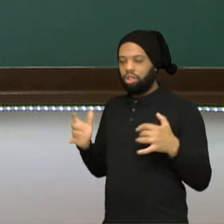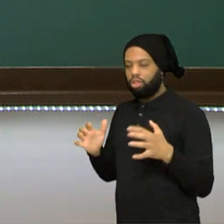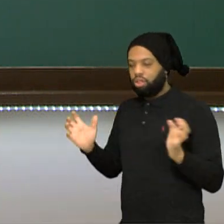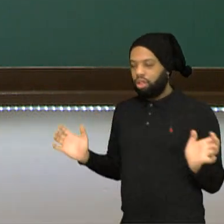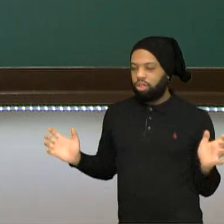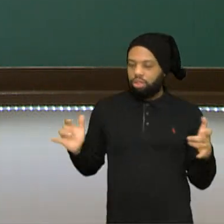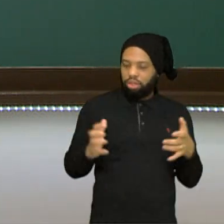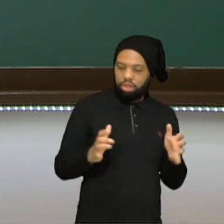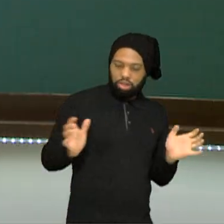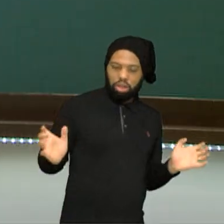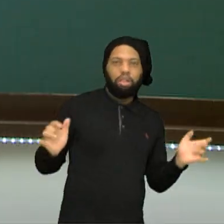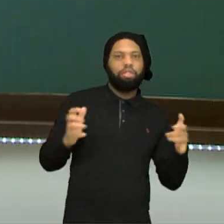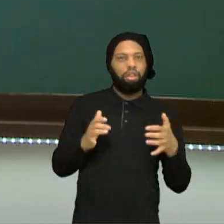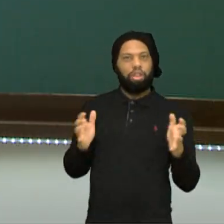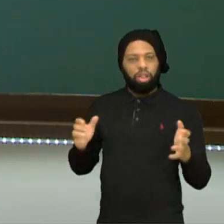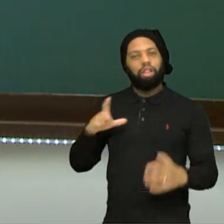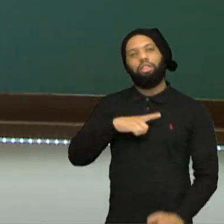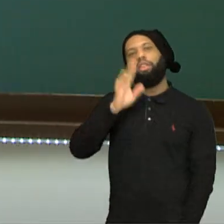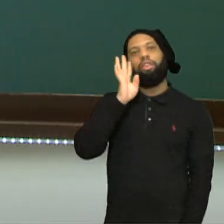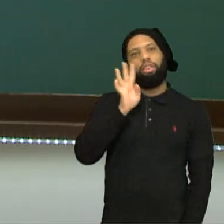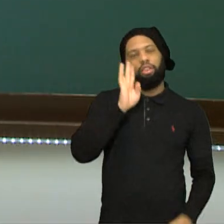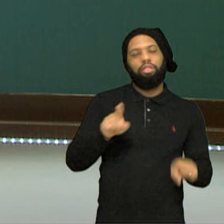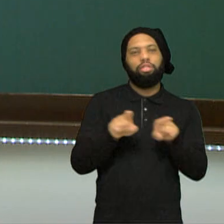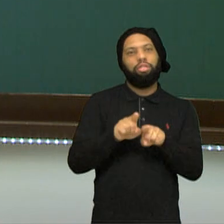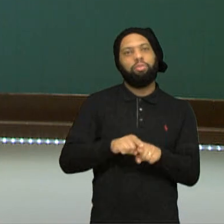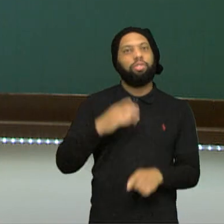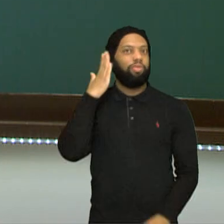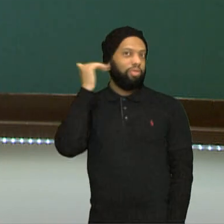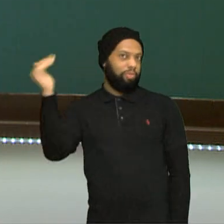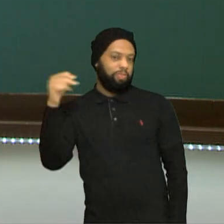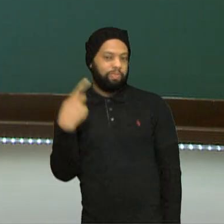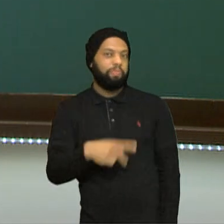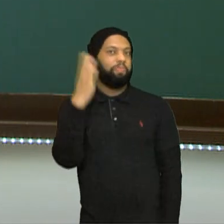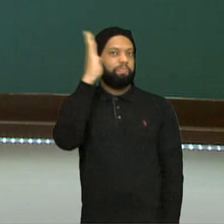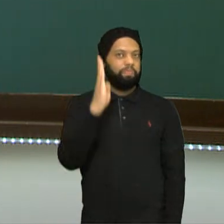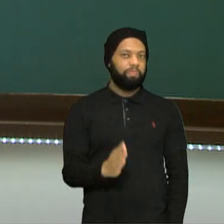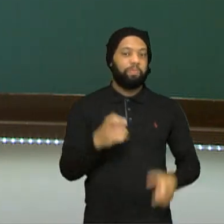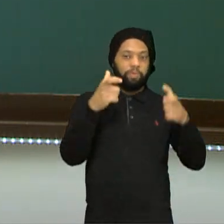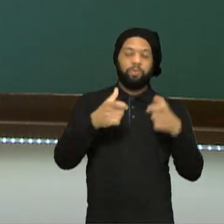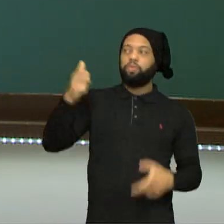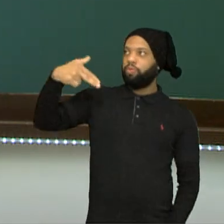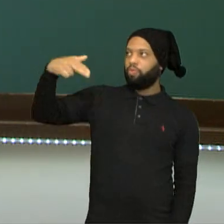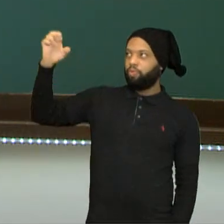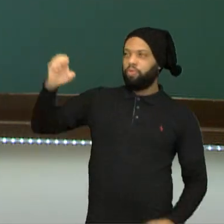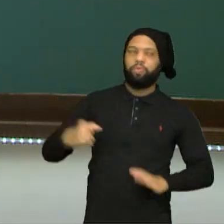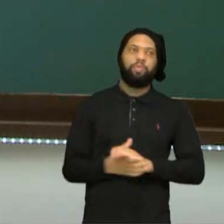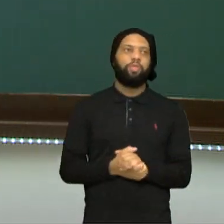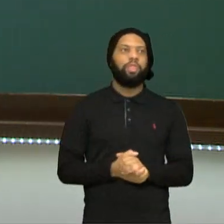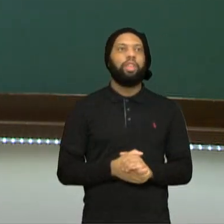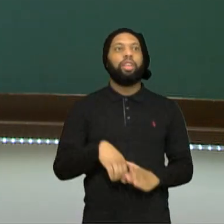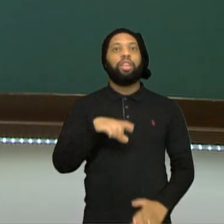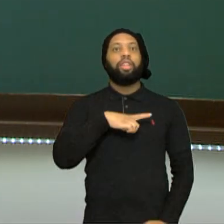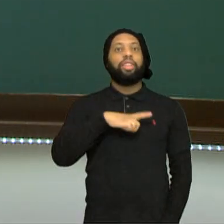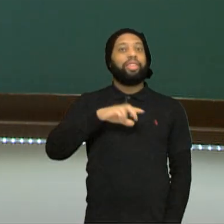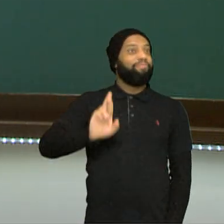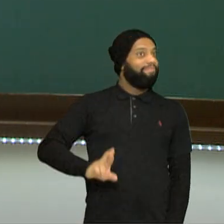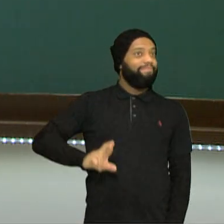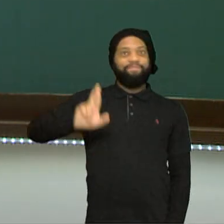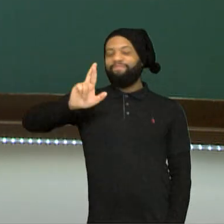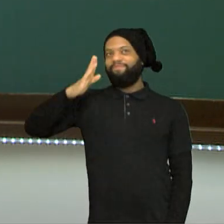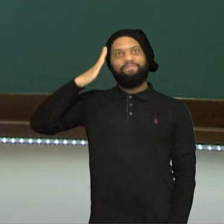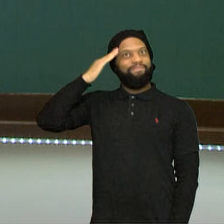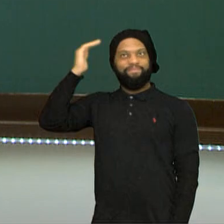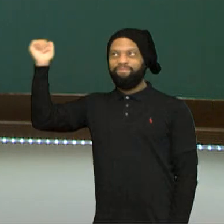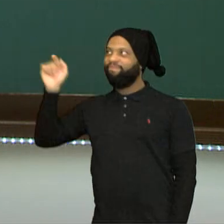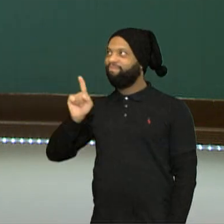acordeão. Então, muito, muito legal, assim, muito popular também no nosso Brasil, na região do Nordeste. E o grande representante do